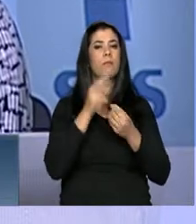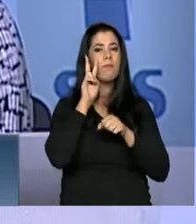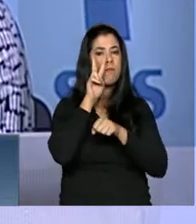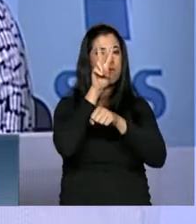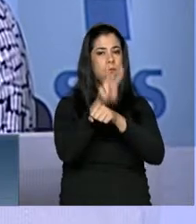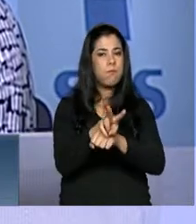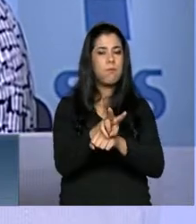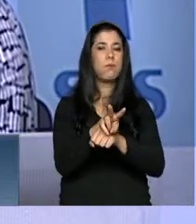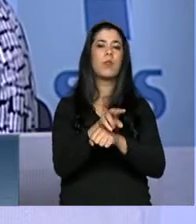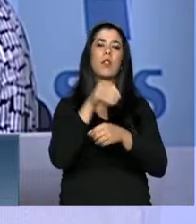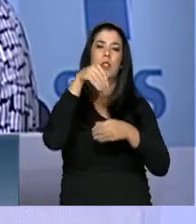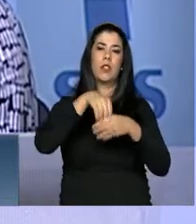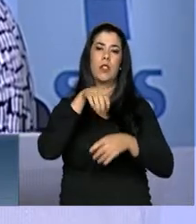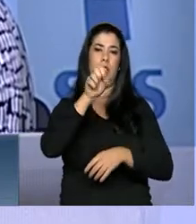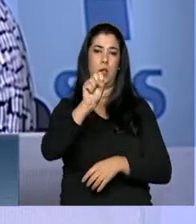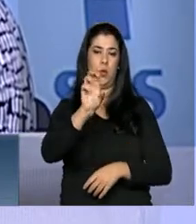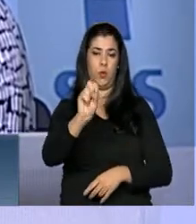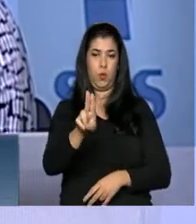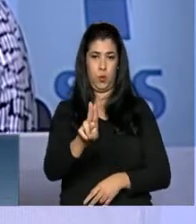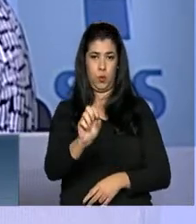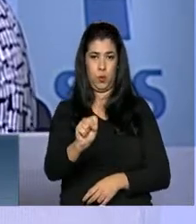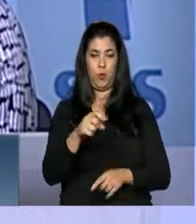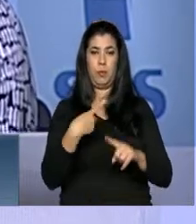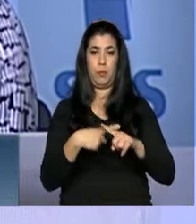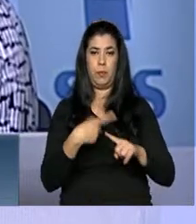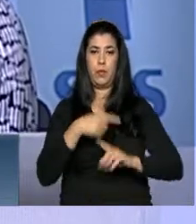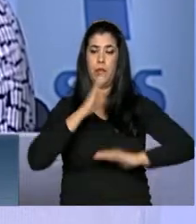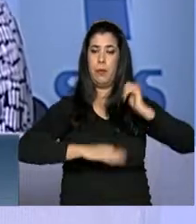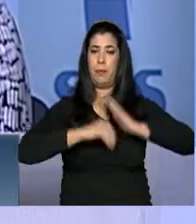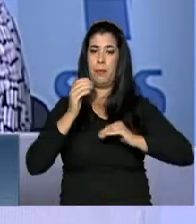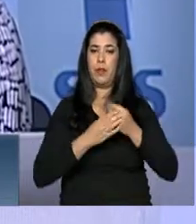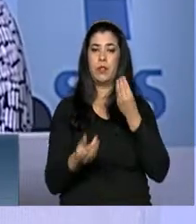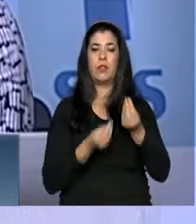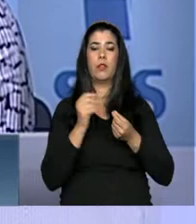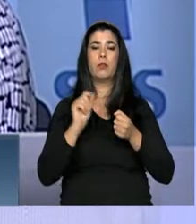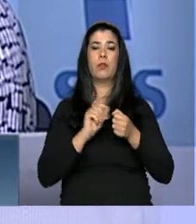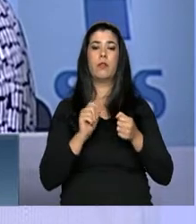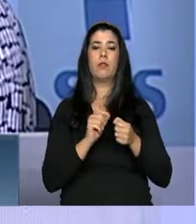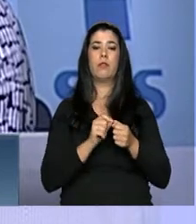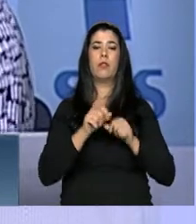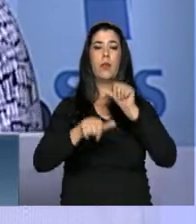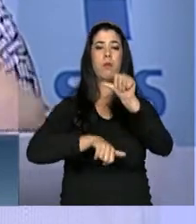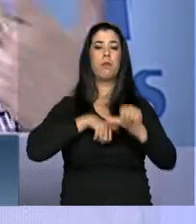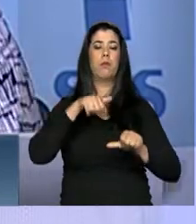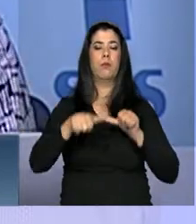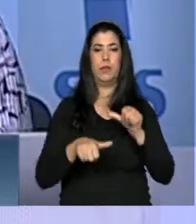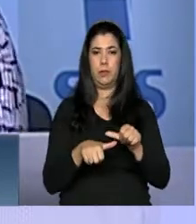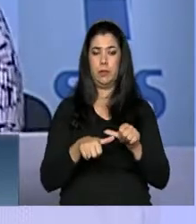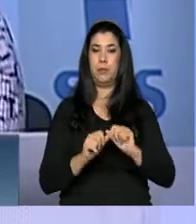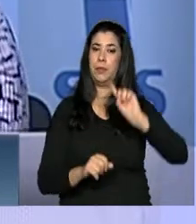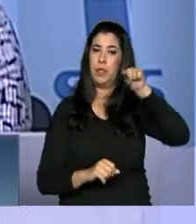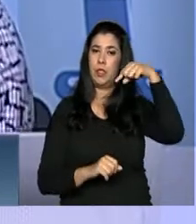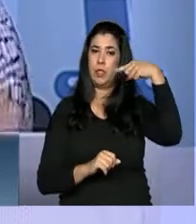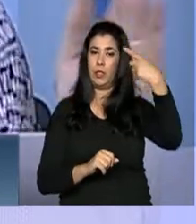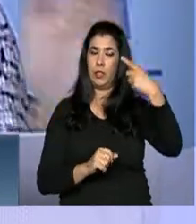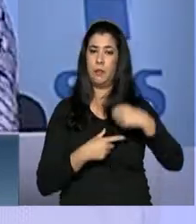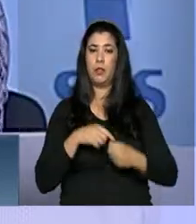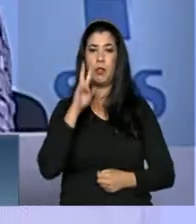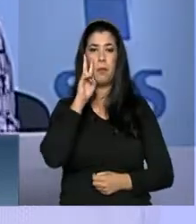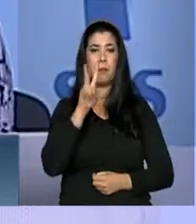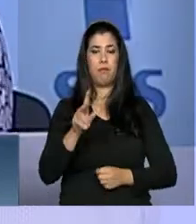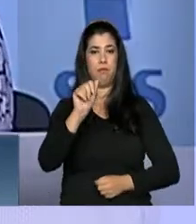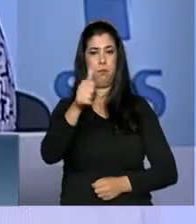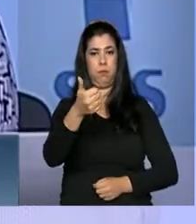por parte do Sistema Único de Saúde em relação às medidas que têm sido alteradas. E depois do ganho de peso,